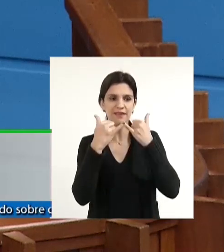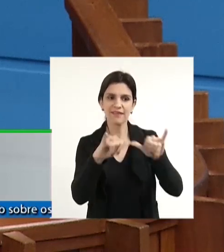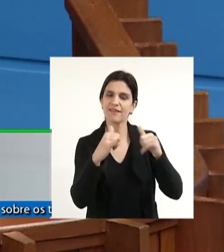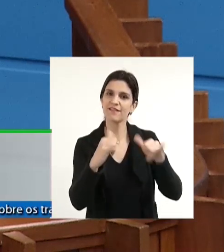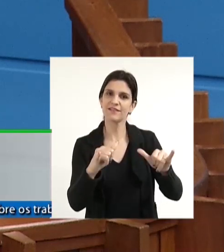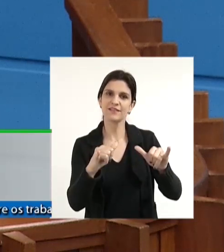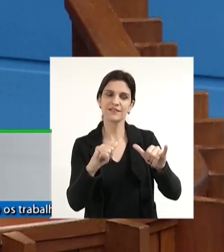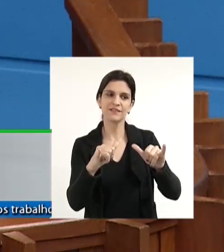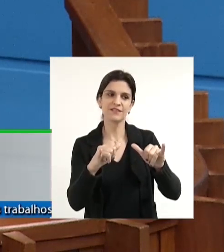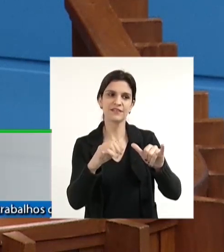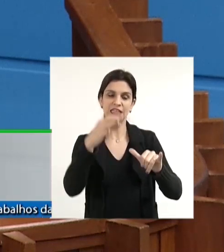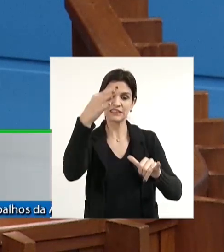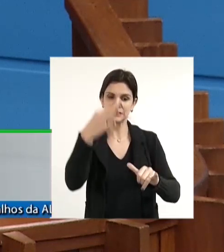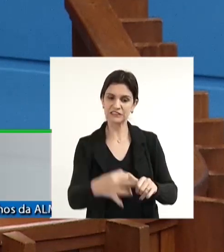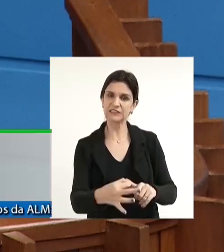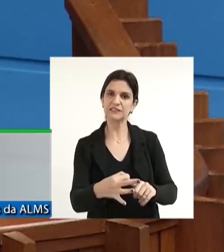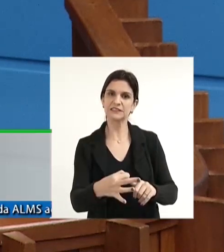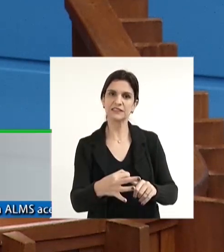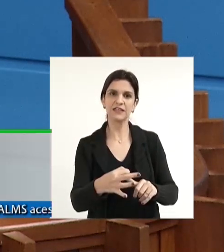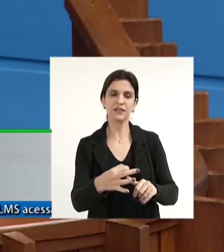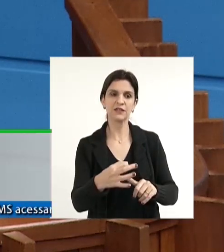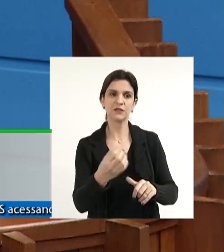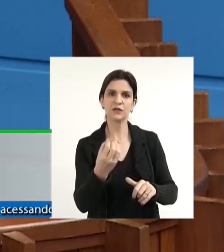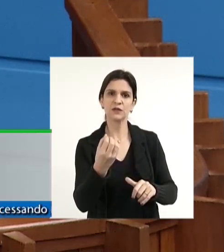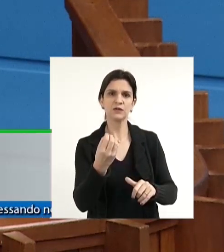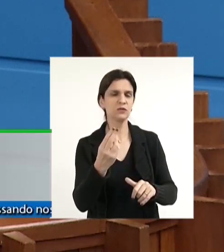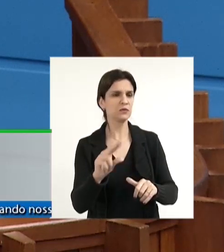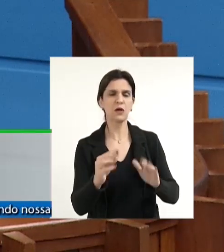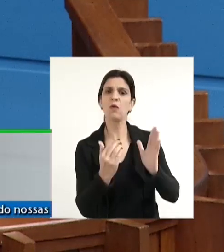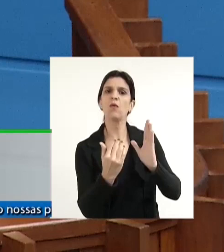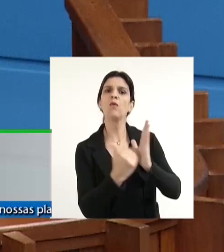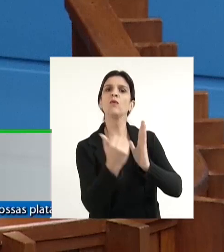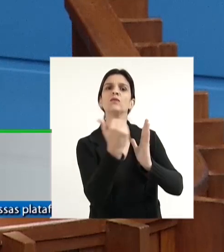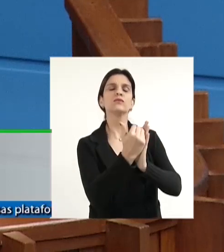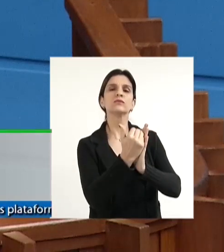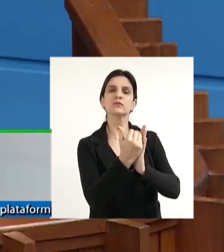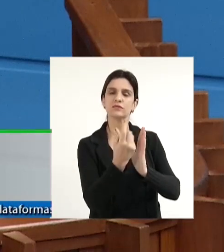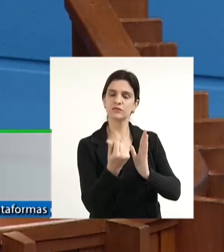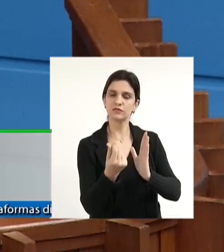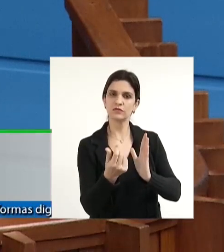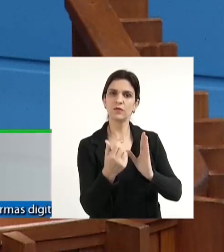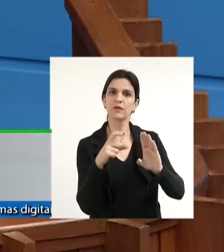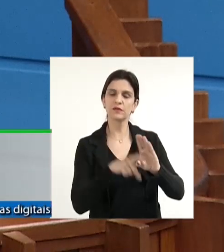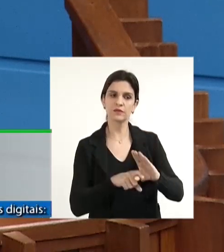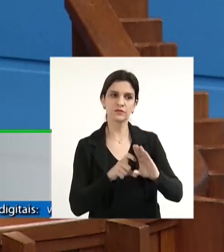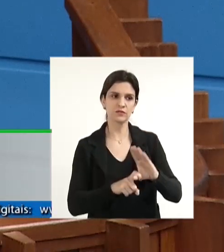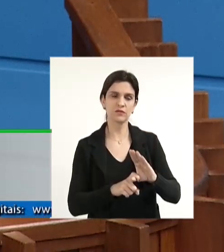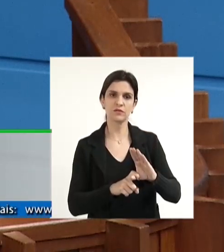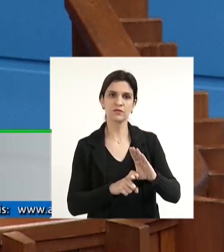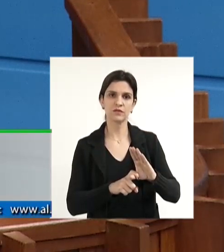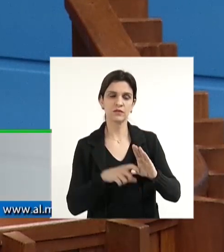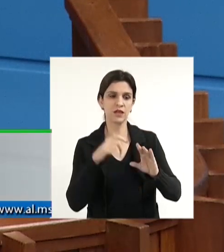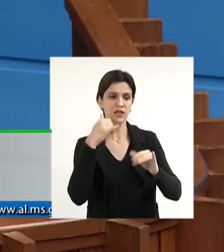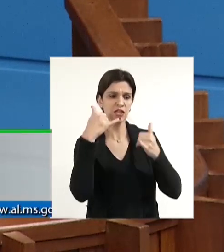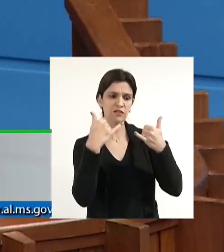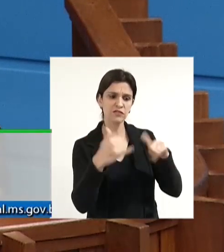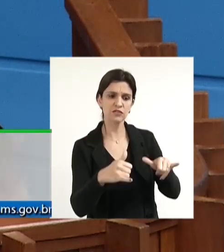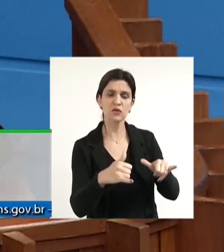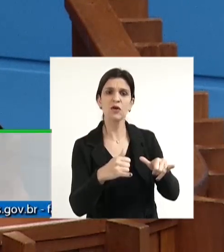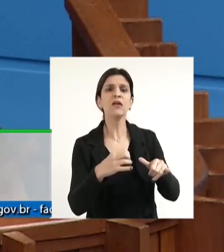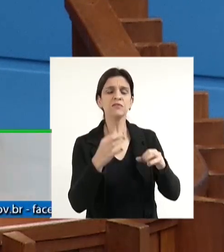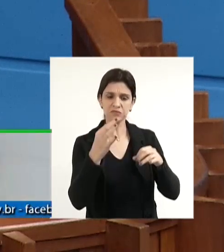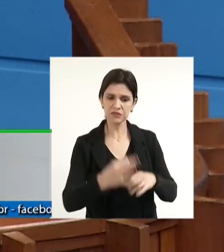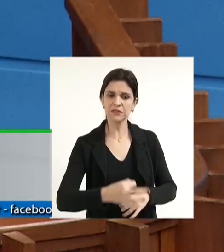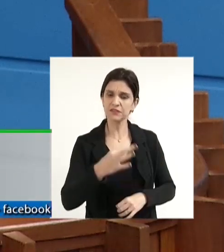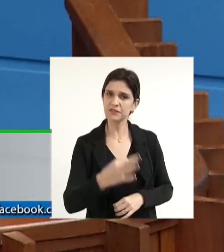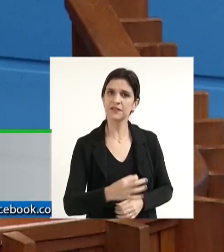uma grande decepção a vinda do diretor da ANEEL aqui em Campo Grande, que diz que está tudo bem, está tudo certo, e a gente está